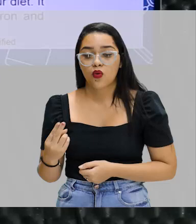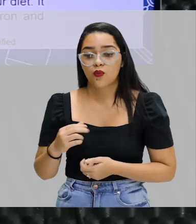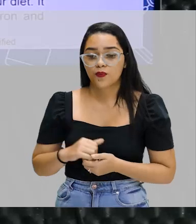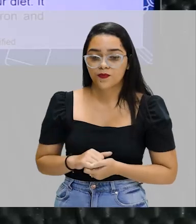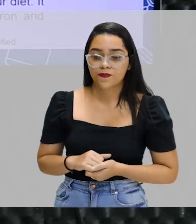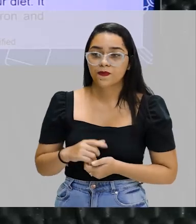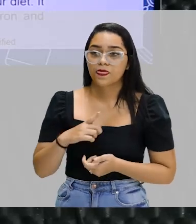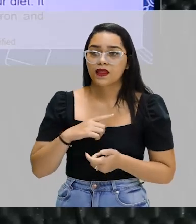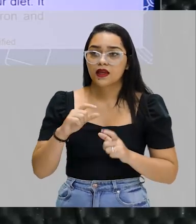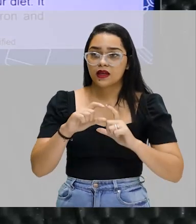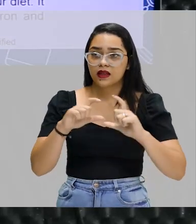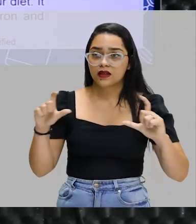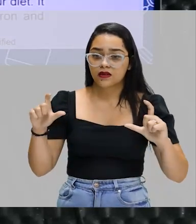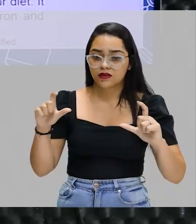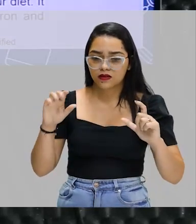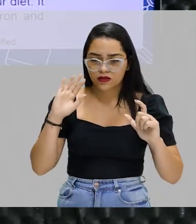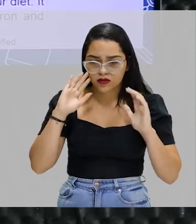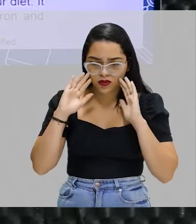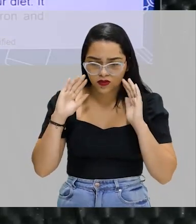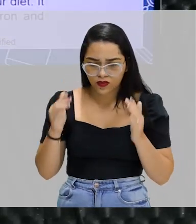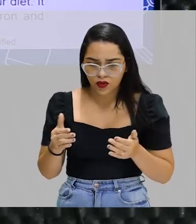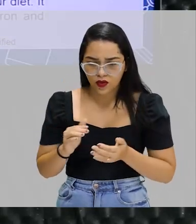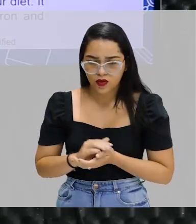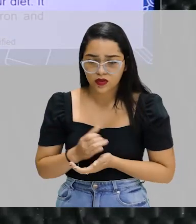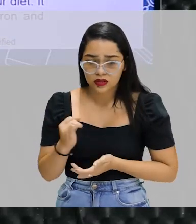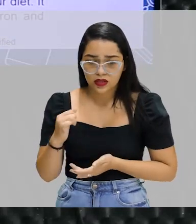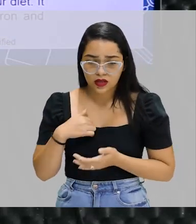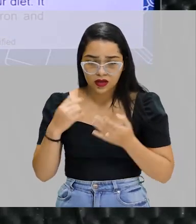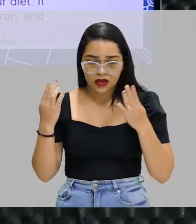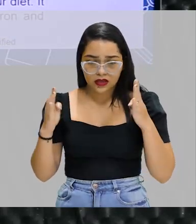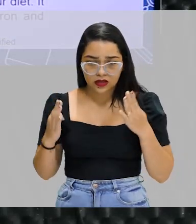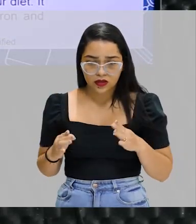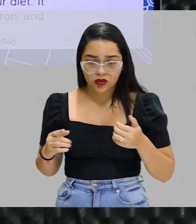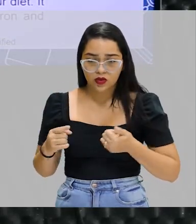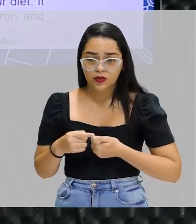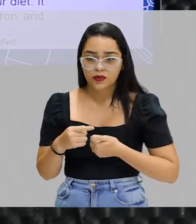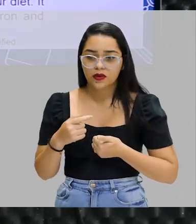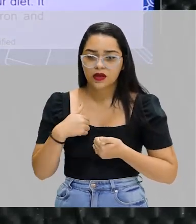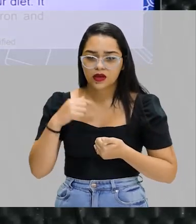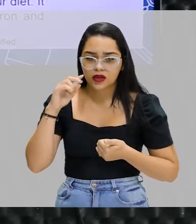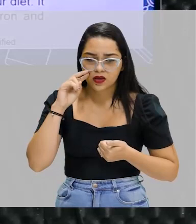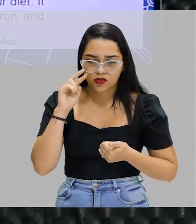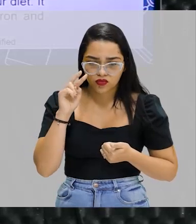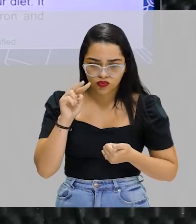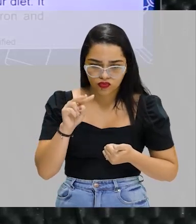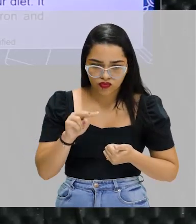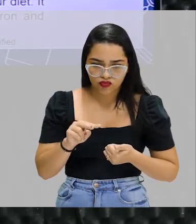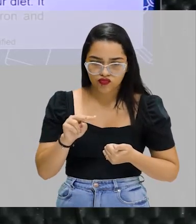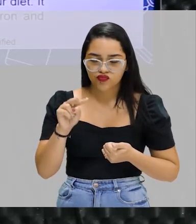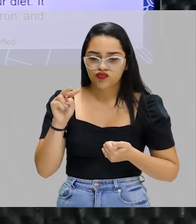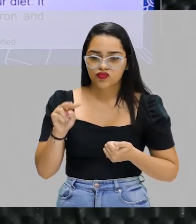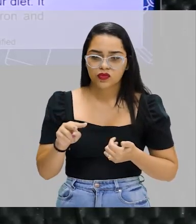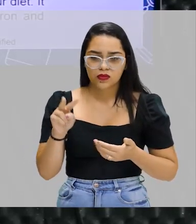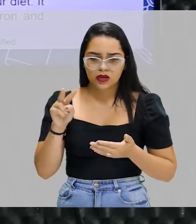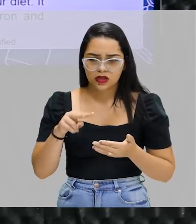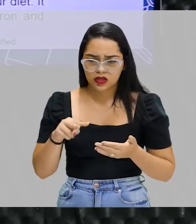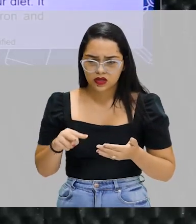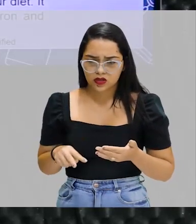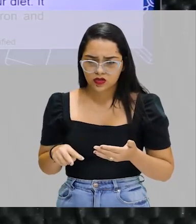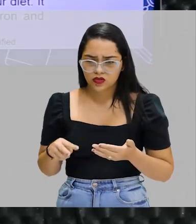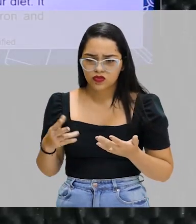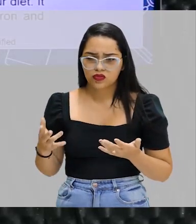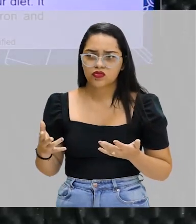scanning, que é aquela leitura específica. Se eu analiso o primeiro parágrafo, eu olho, faço uma leitura